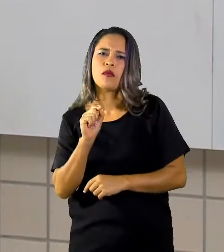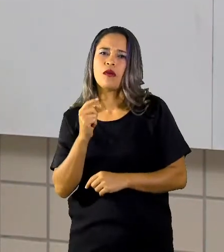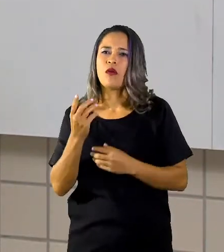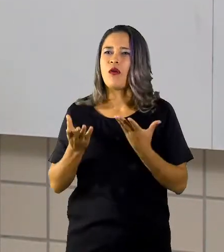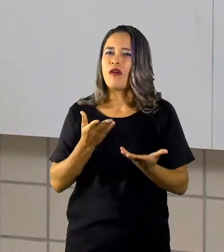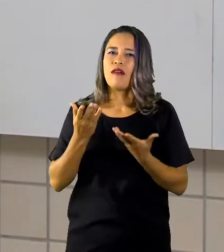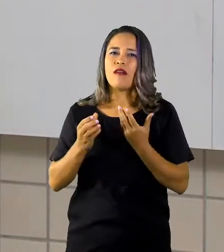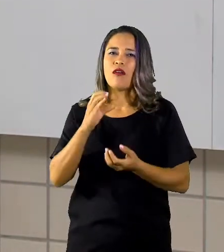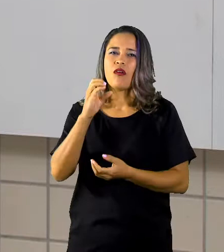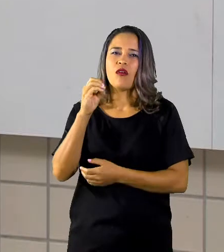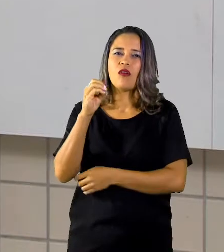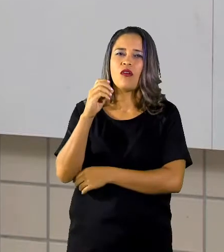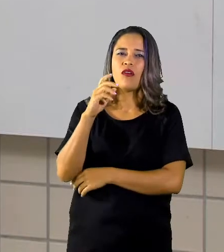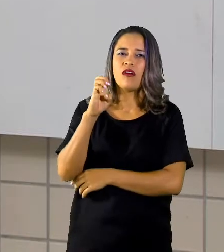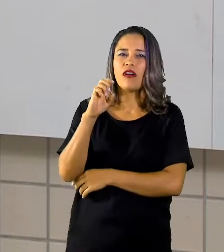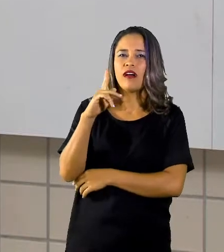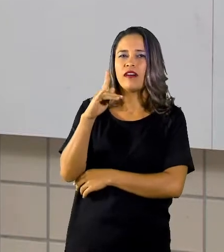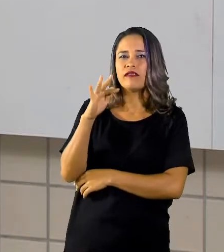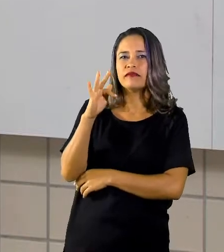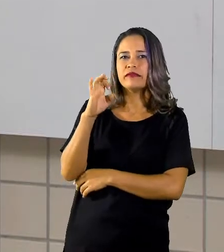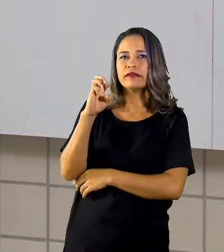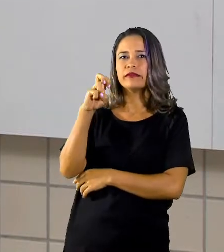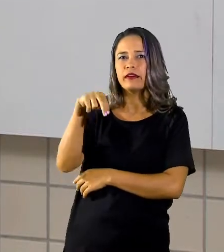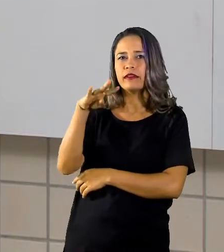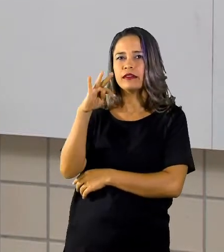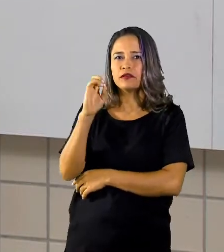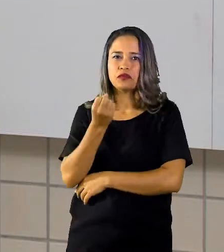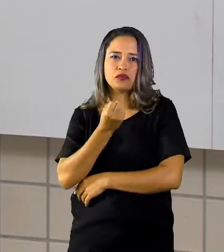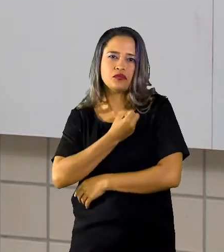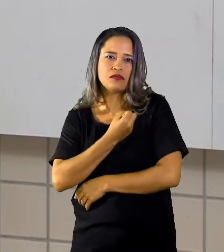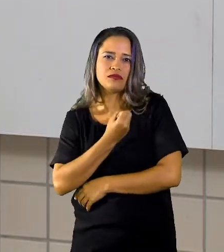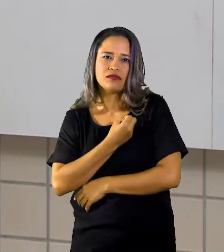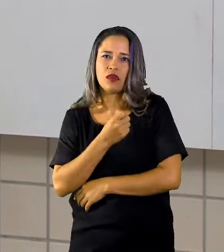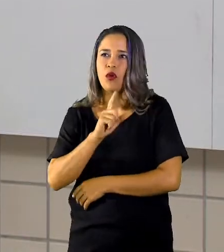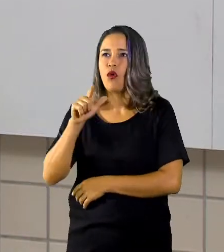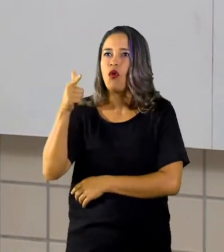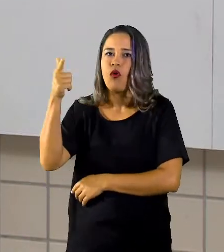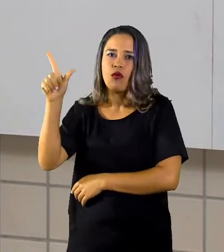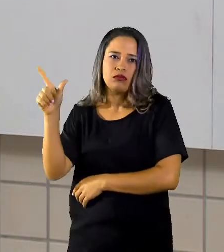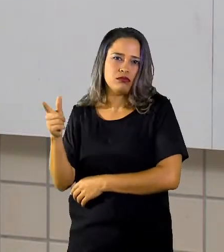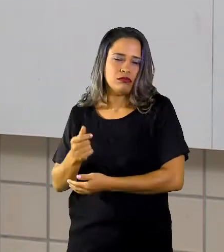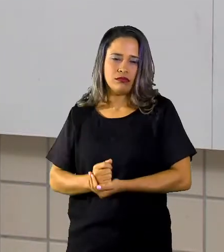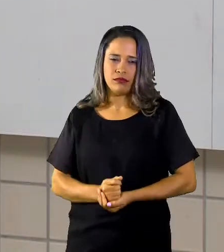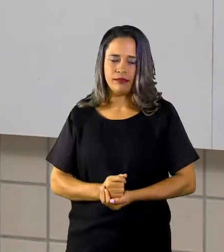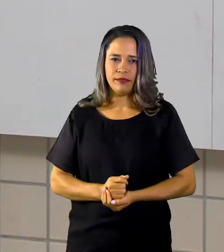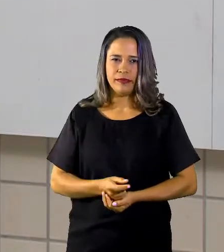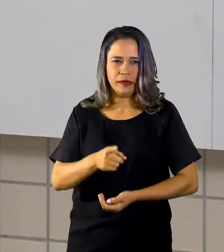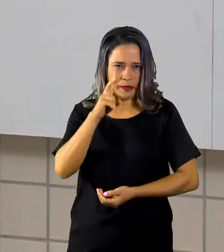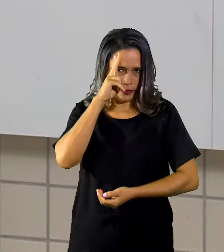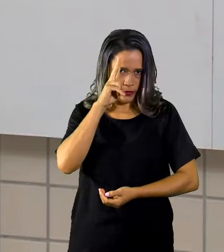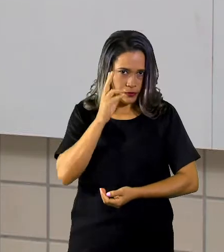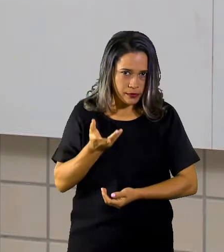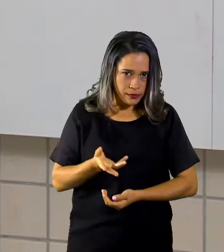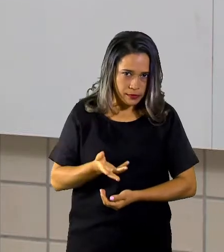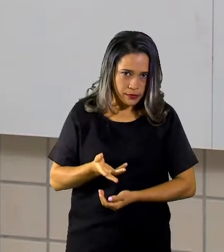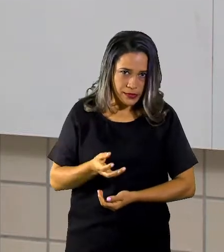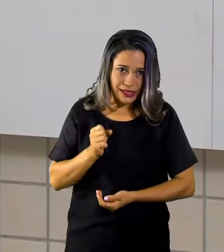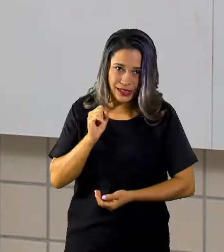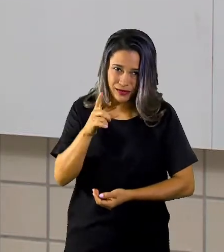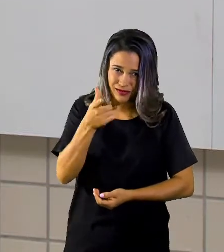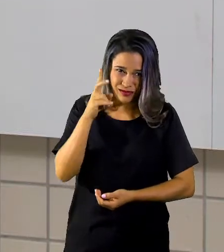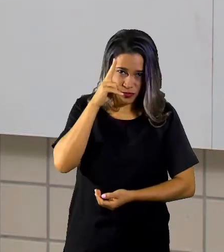coeficiente numérico, uma parte literal, entre outras propriedades. Espero que vocês estejam lembrando de tudo. Se não